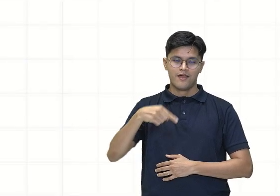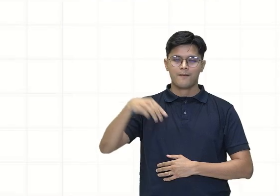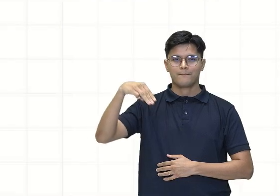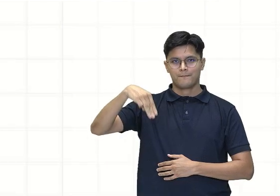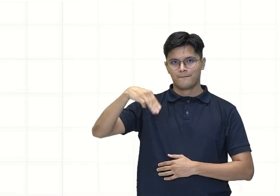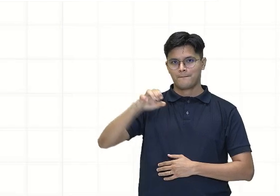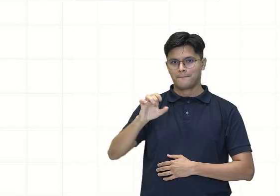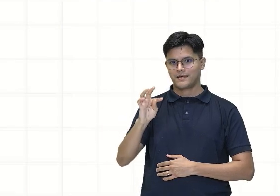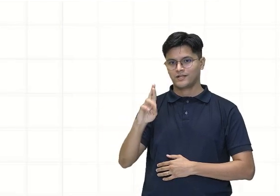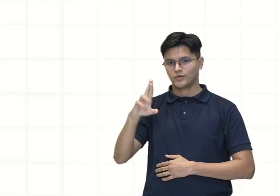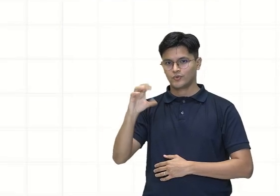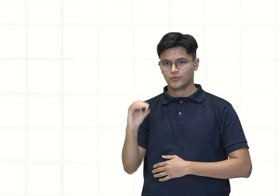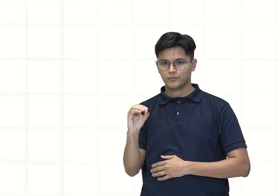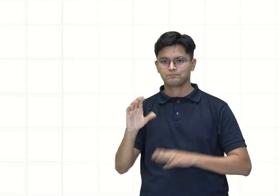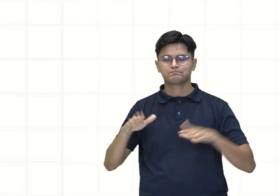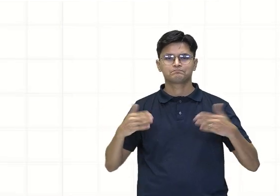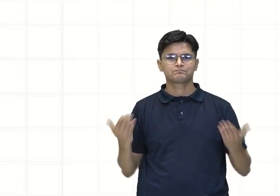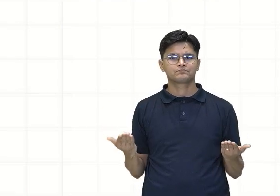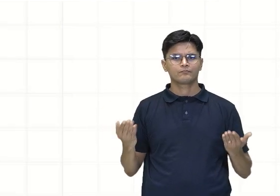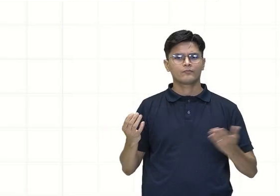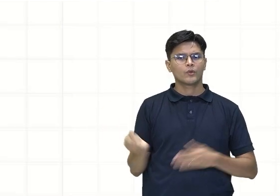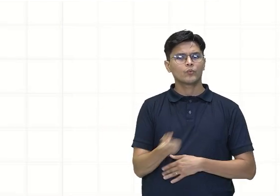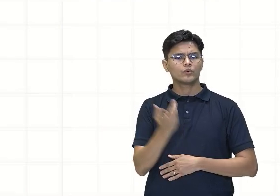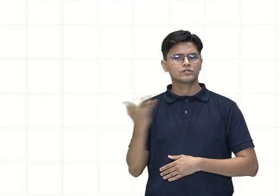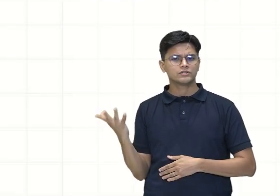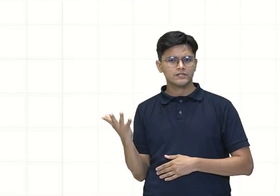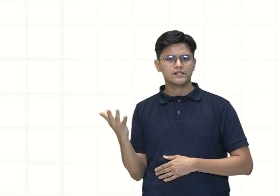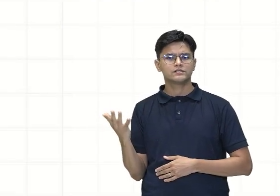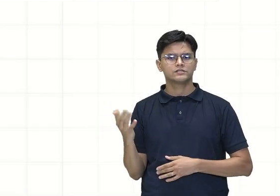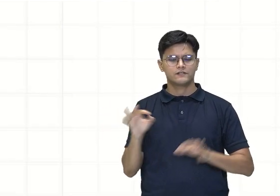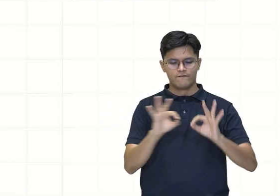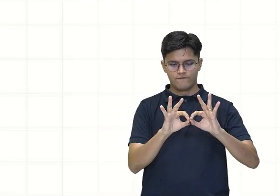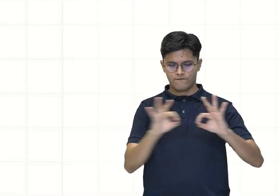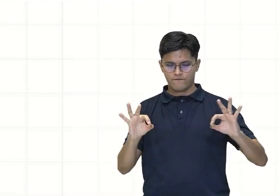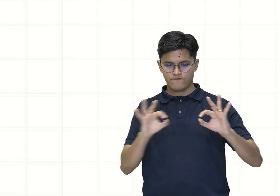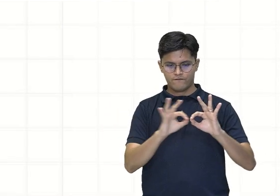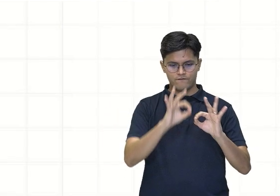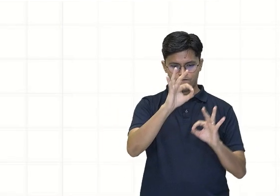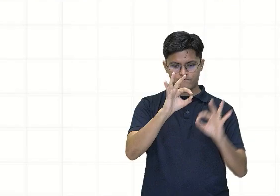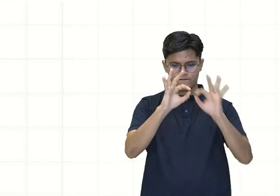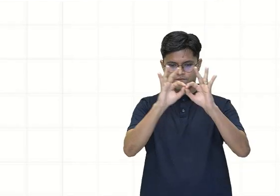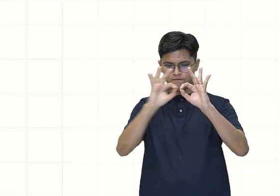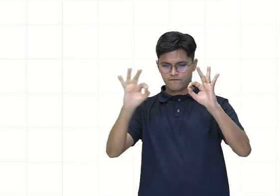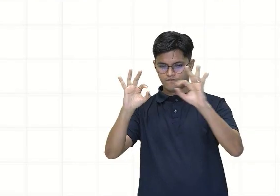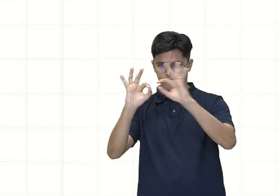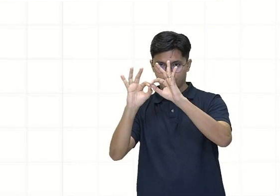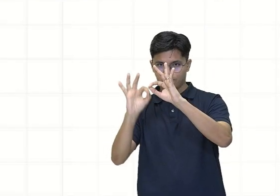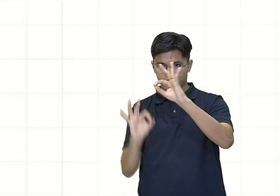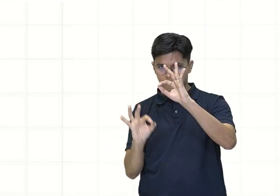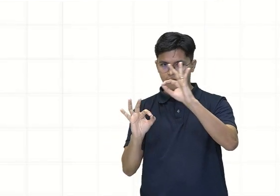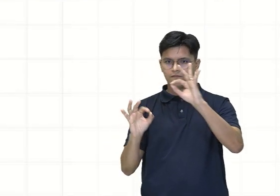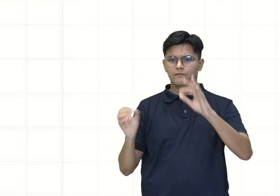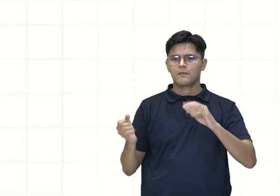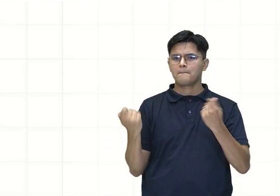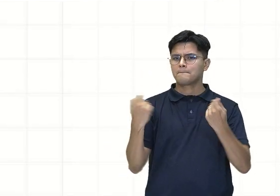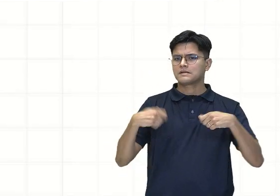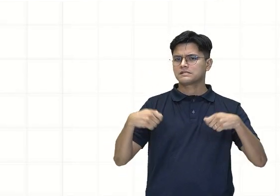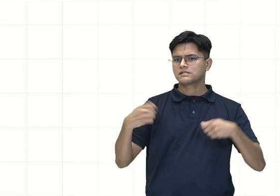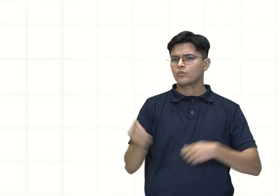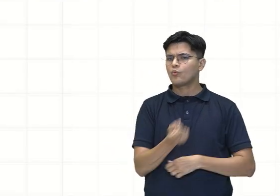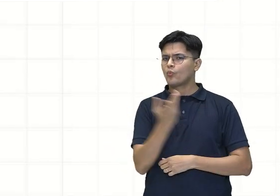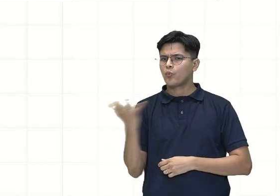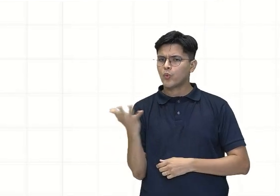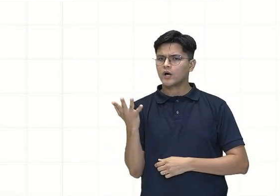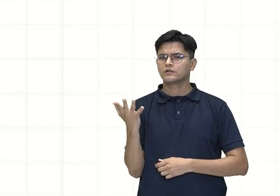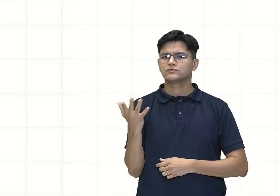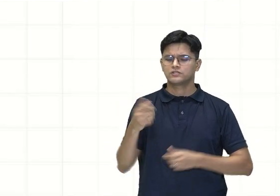Quantos metros de fita serão necessários para contornar essa figura? Então, o